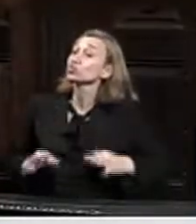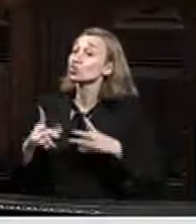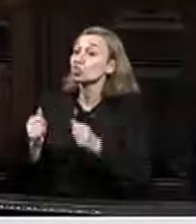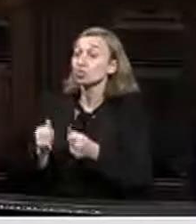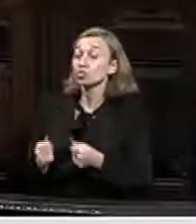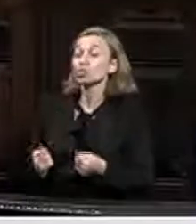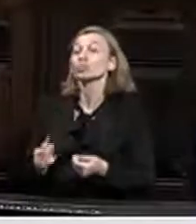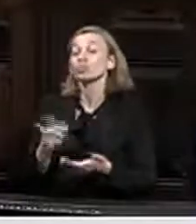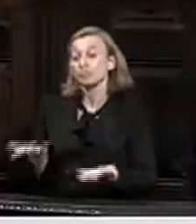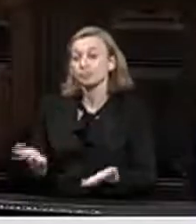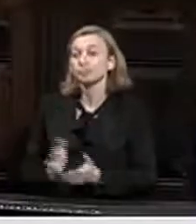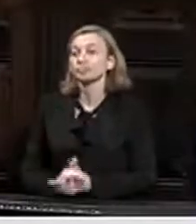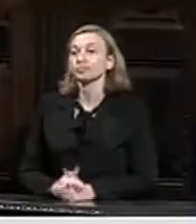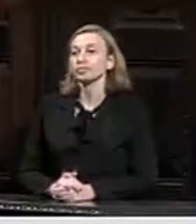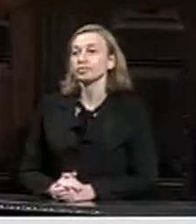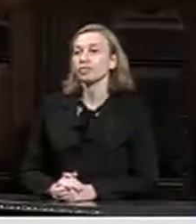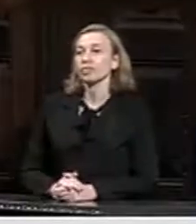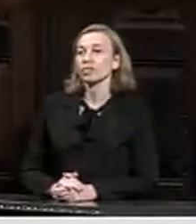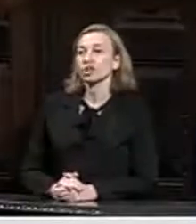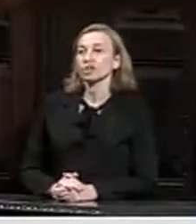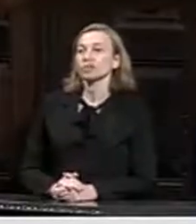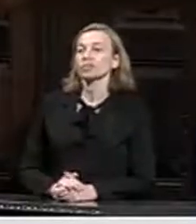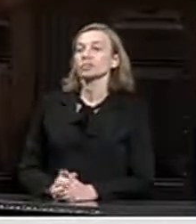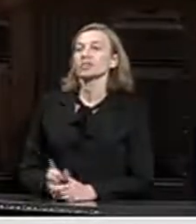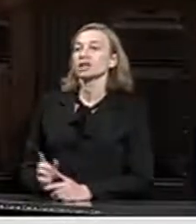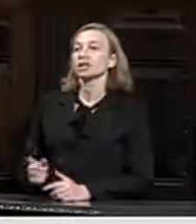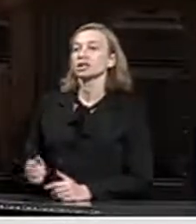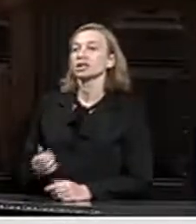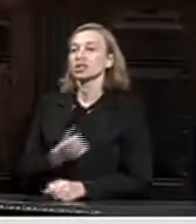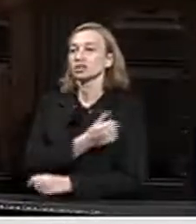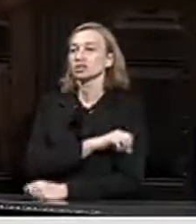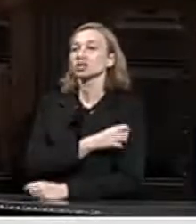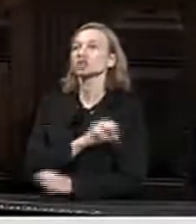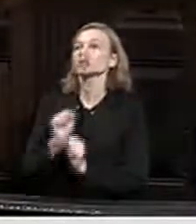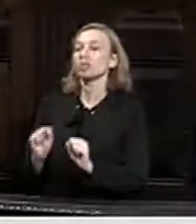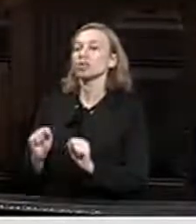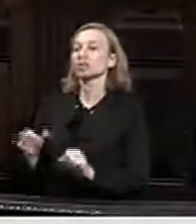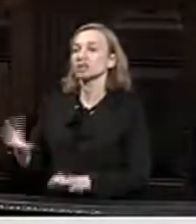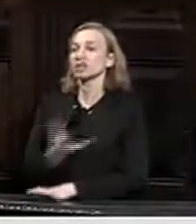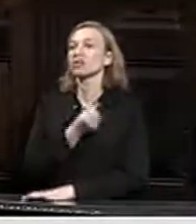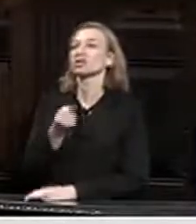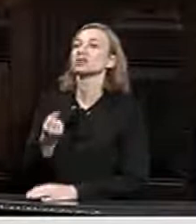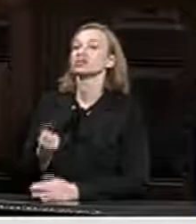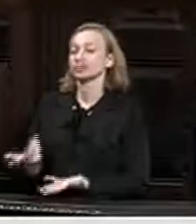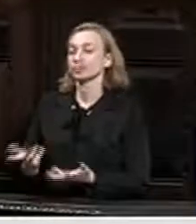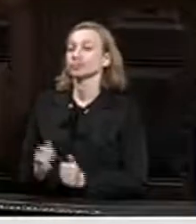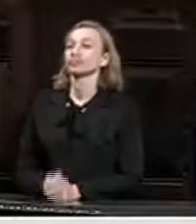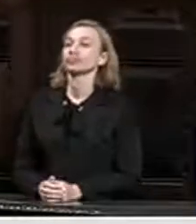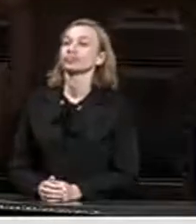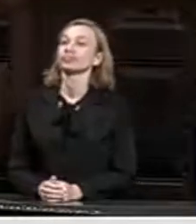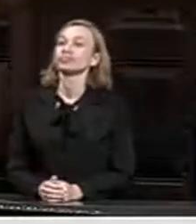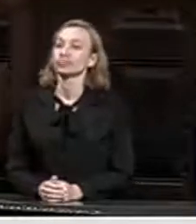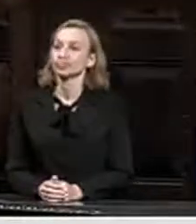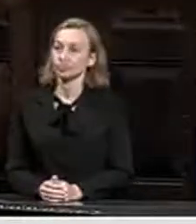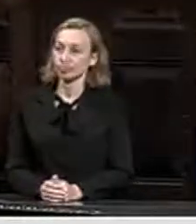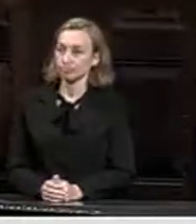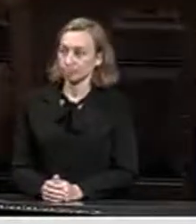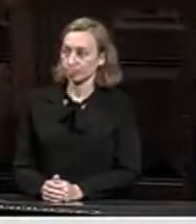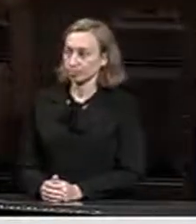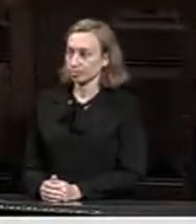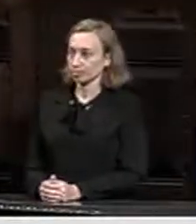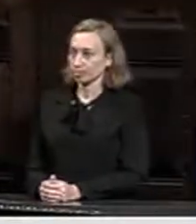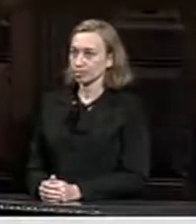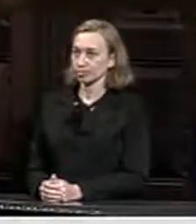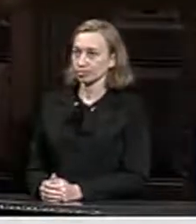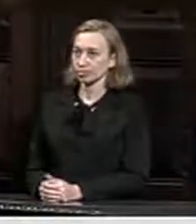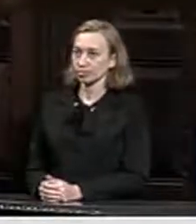burocracia municipal para que o Rio de Janeiro possa se equilibrar e frente aos seus requerimentos, às suas necessidades.